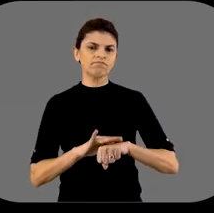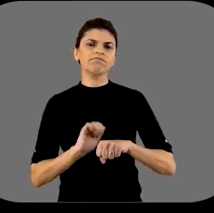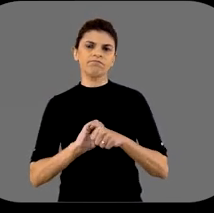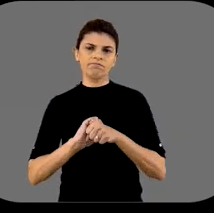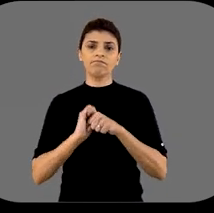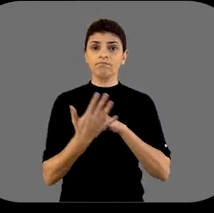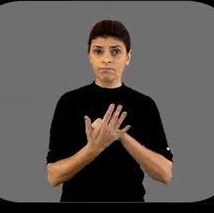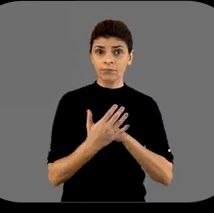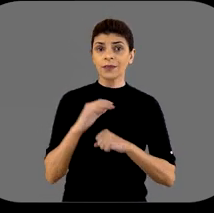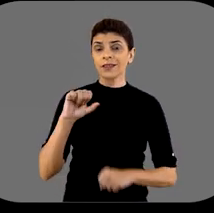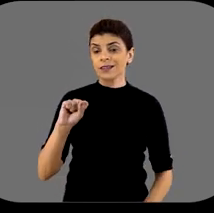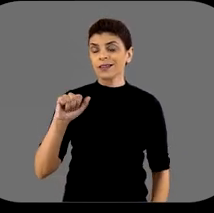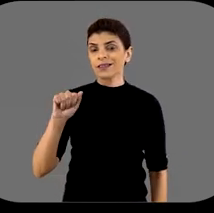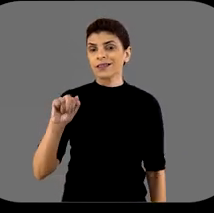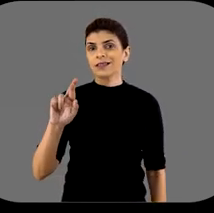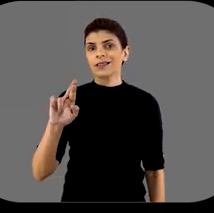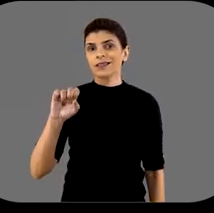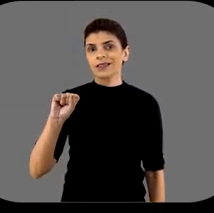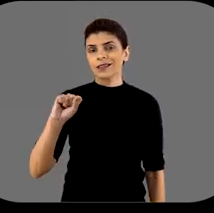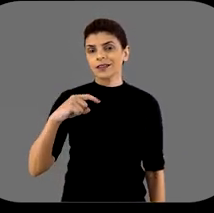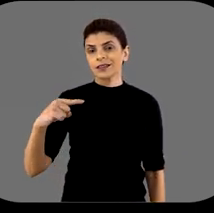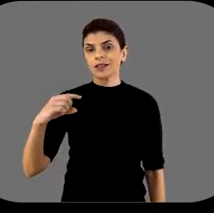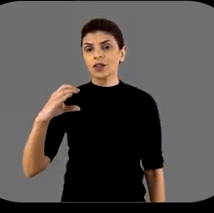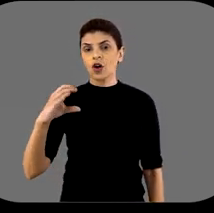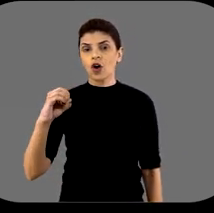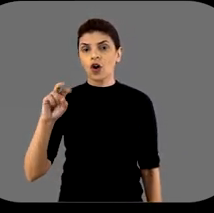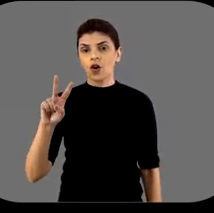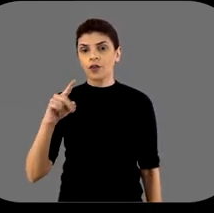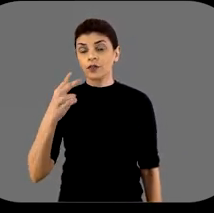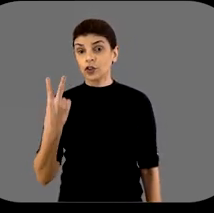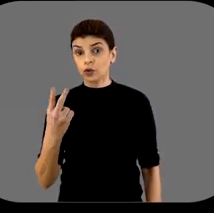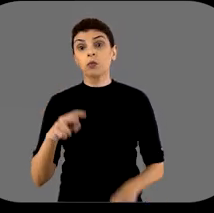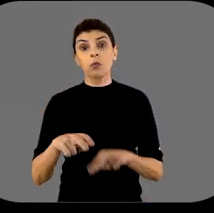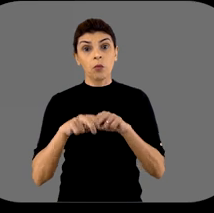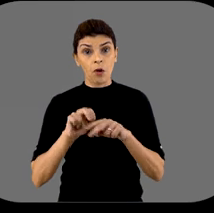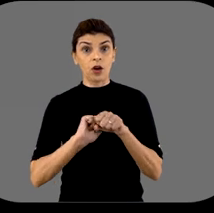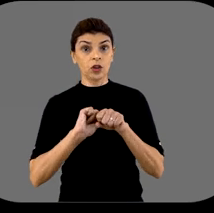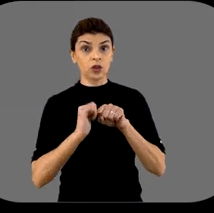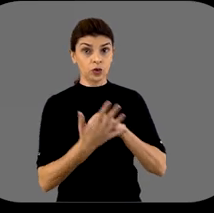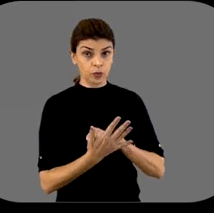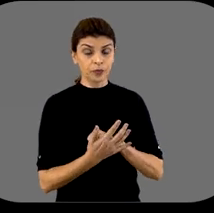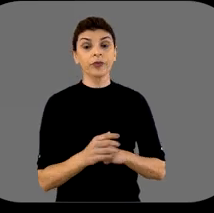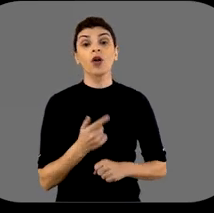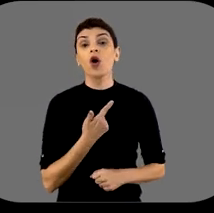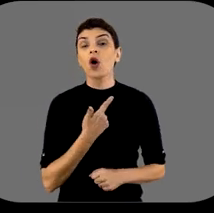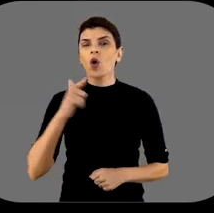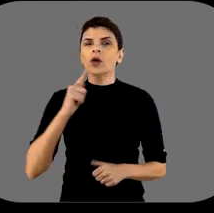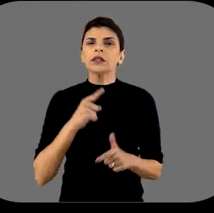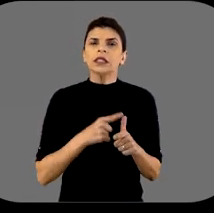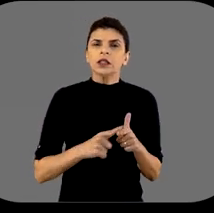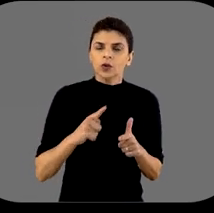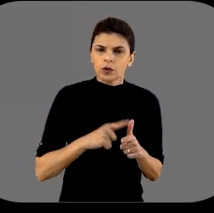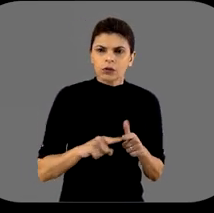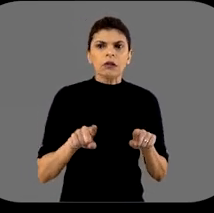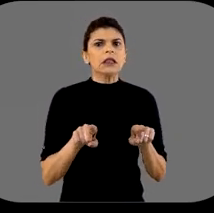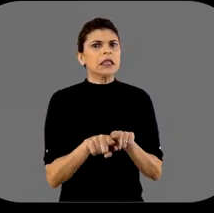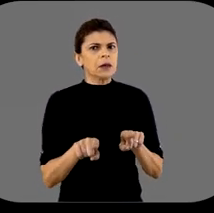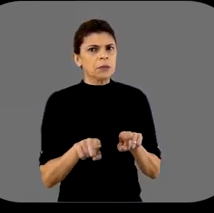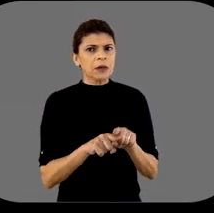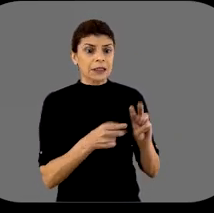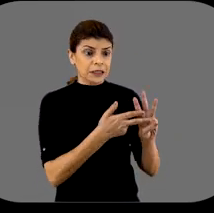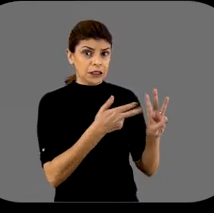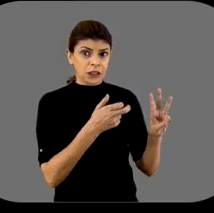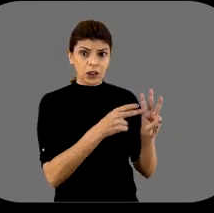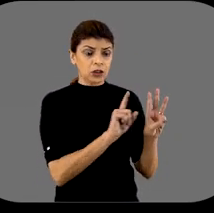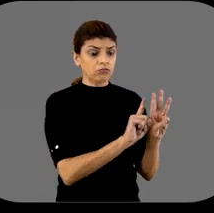infecção pelo SARS-CoV-2, que é o vírus causador da Covid-19. Tem uma outra situação em que eles consideram que o